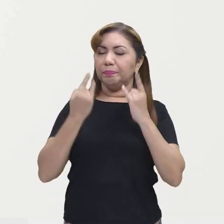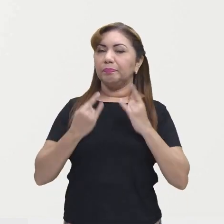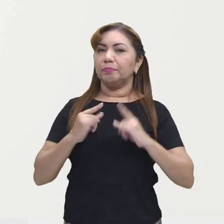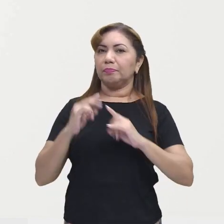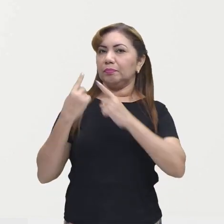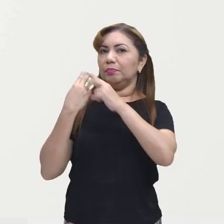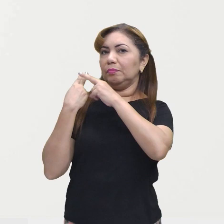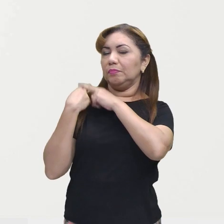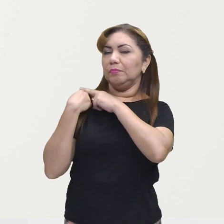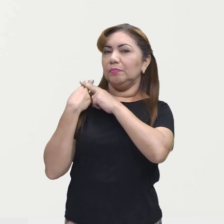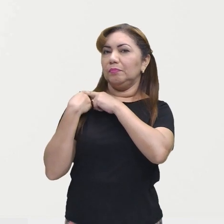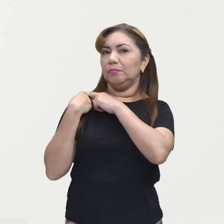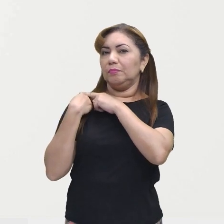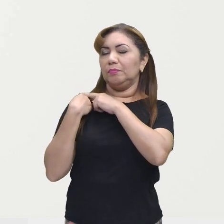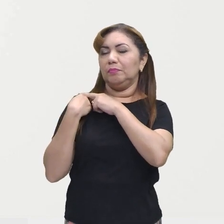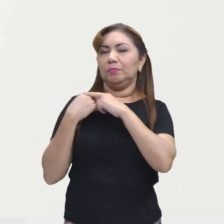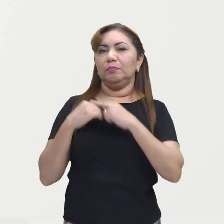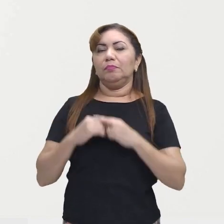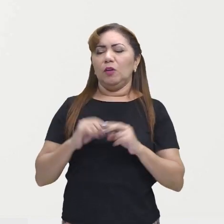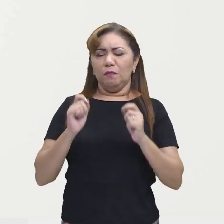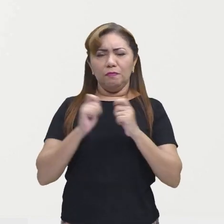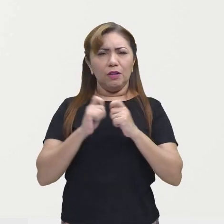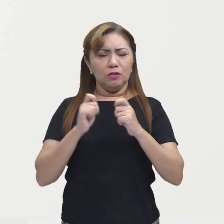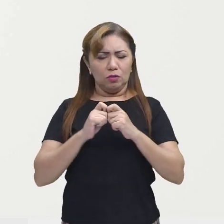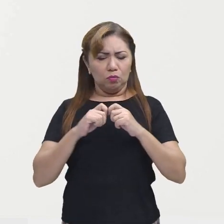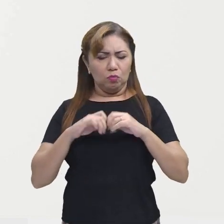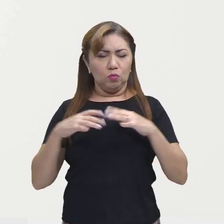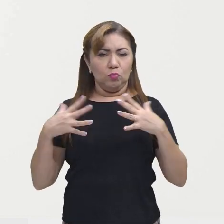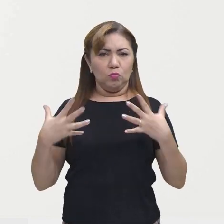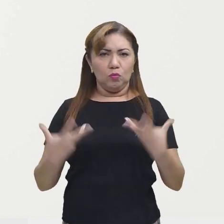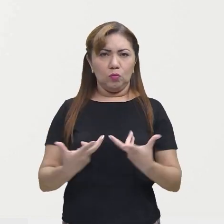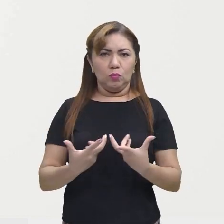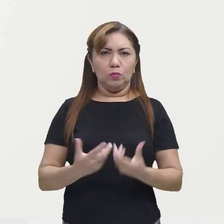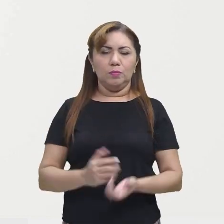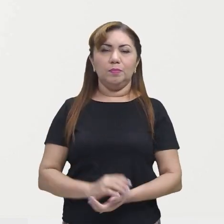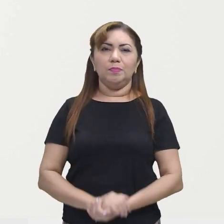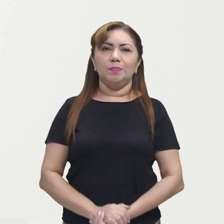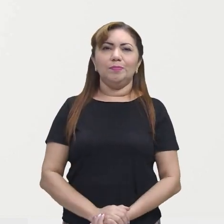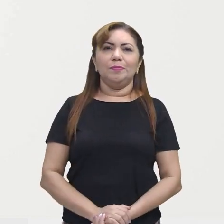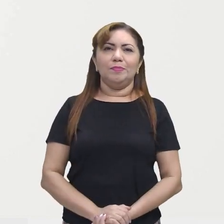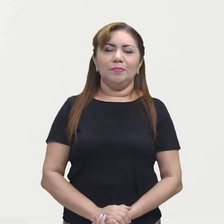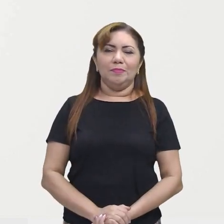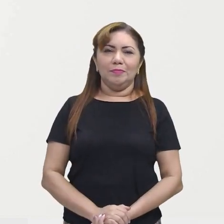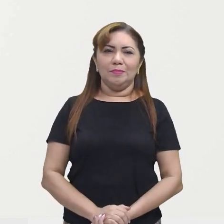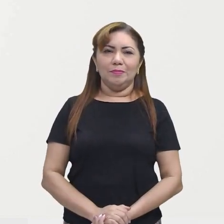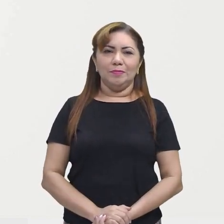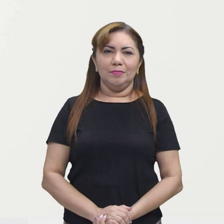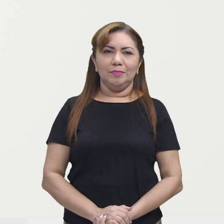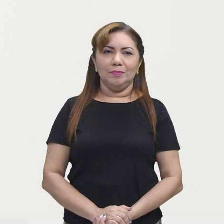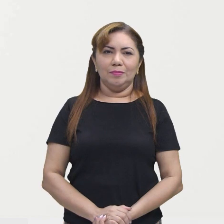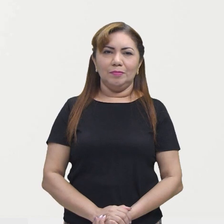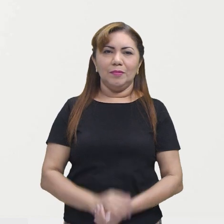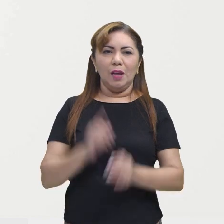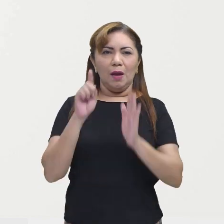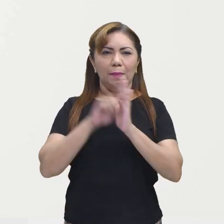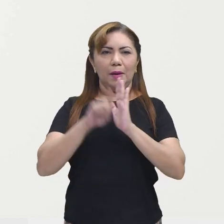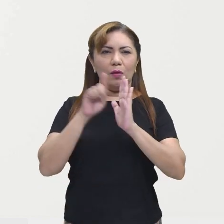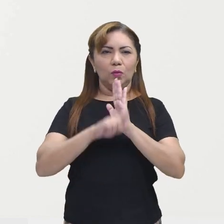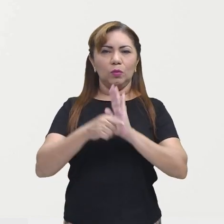todo esse desenvolvimento do corpo masculino. Muito bem, vamos para a questão número